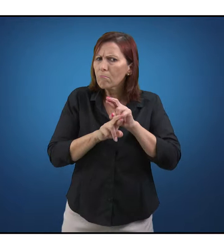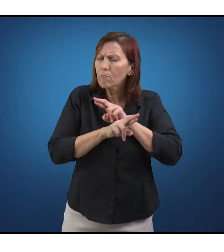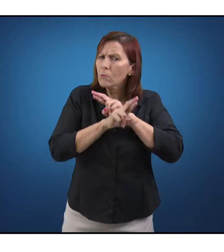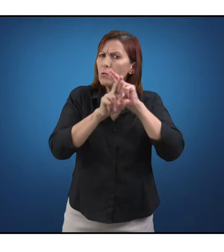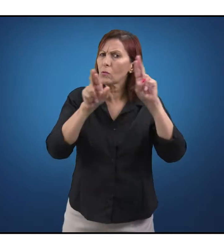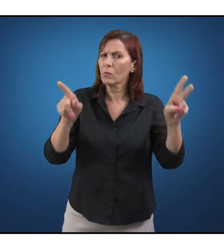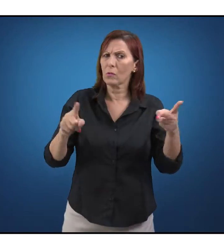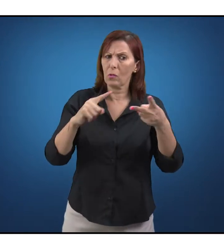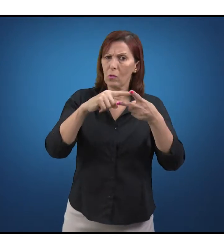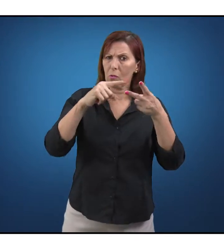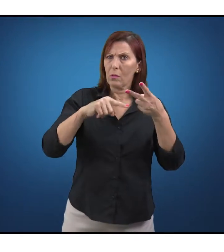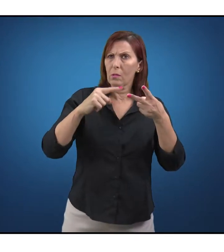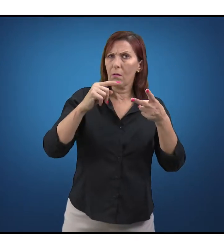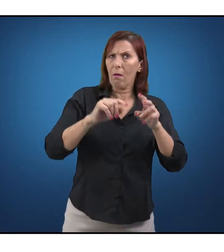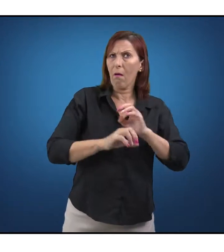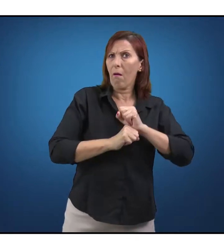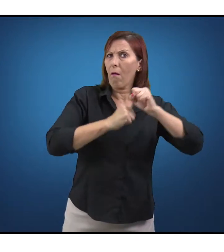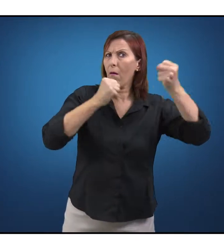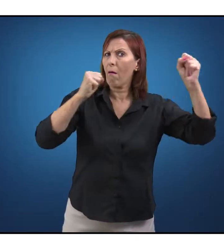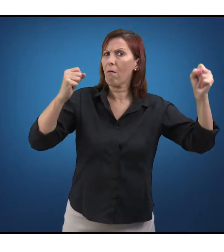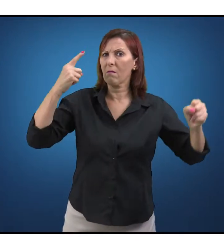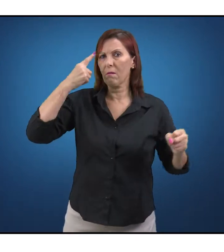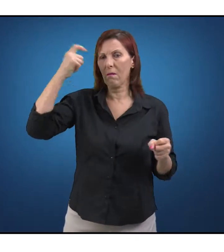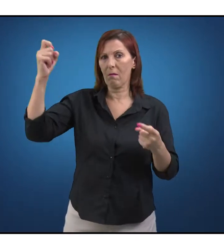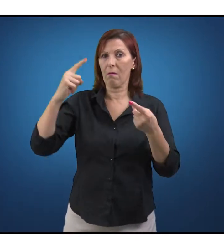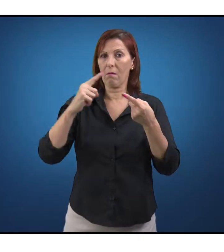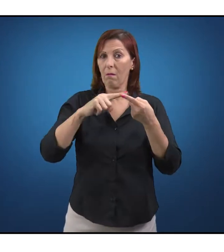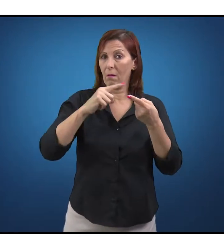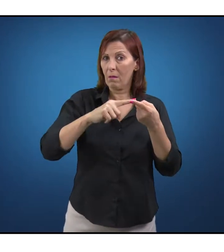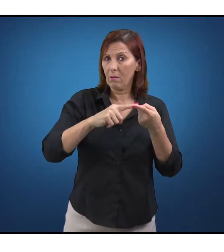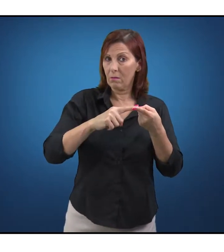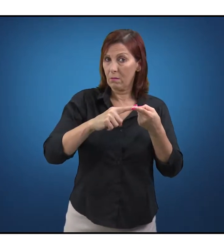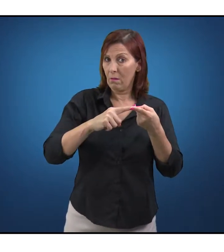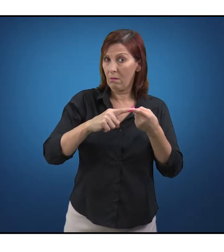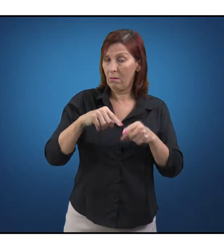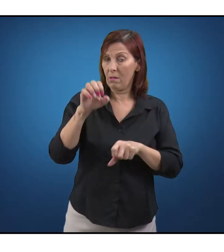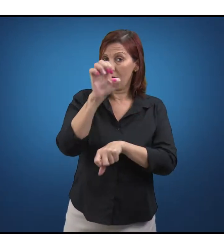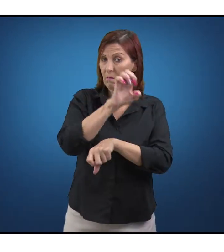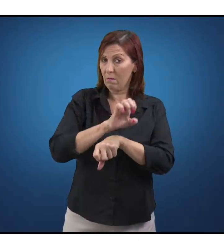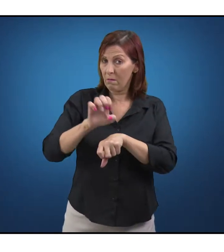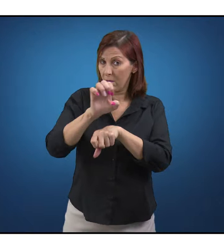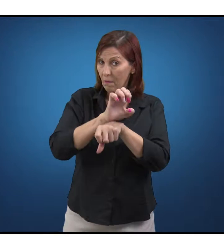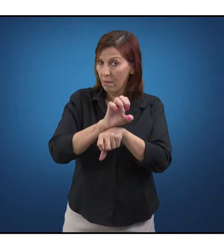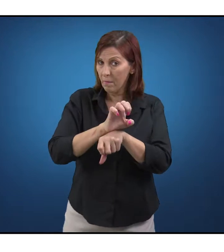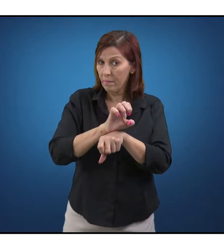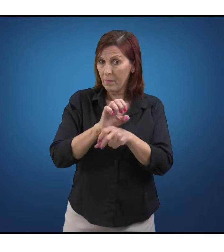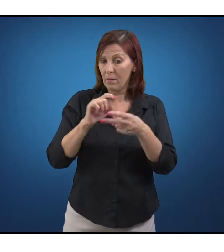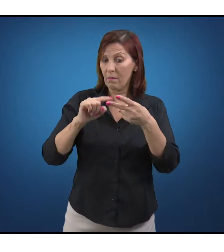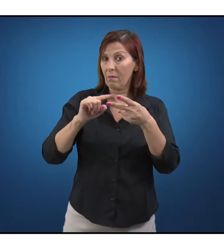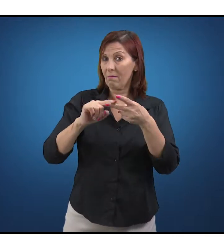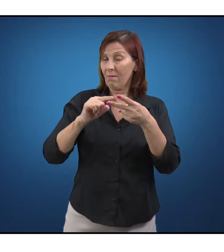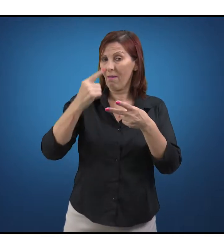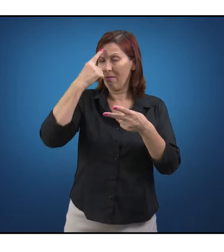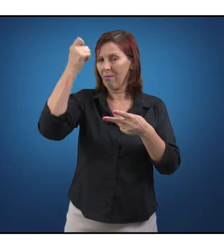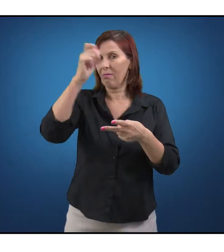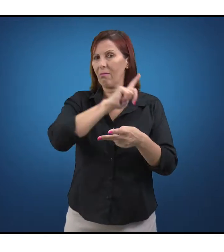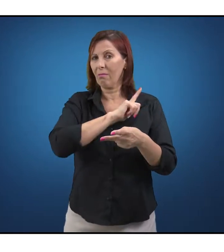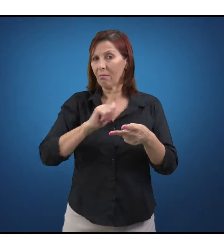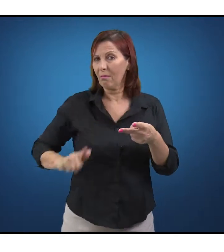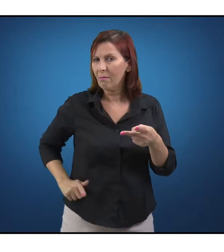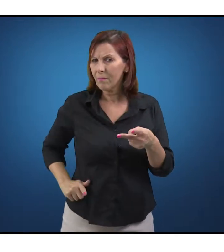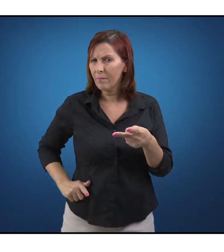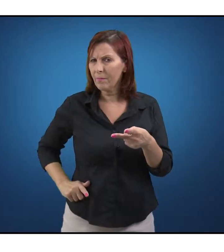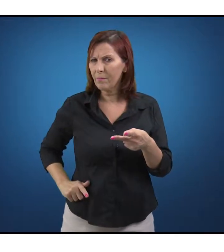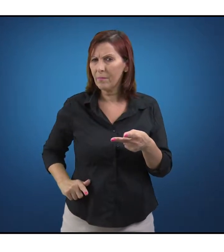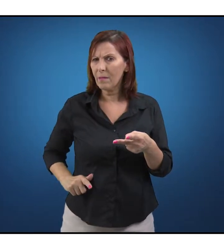duas grandes ideias. A ideia de Estado e a ideia de governo. A